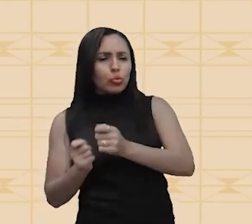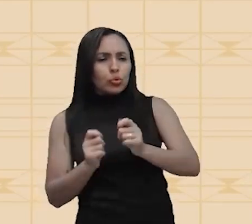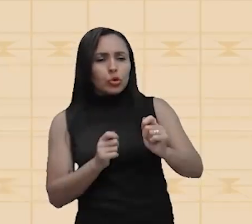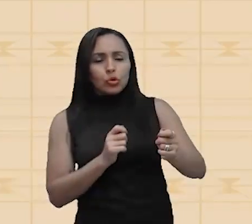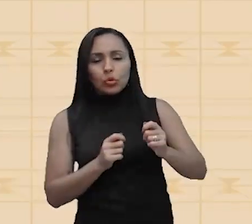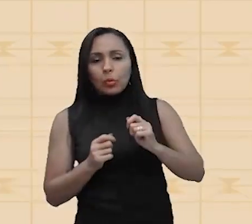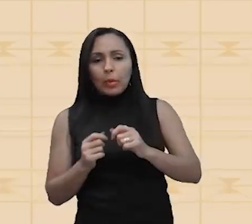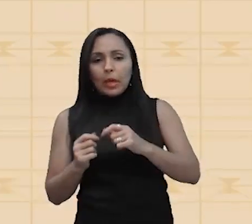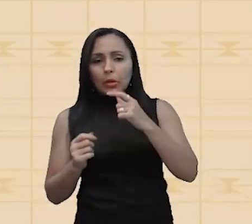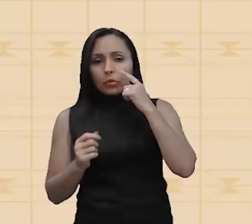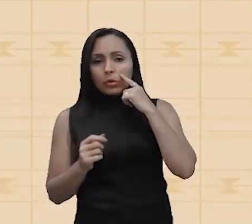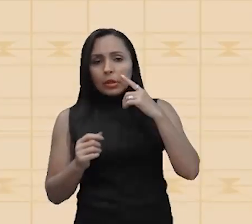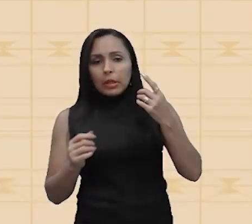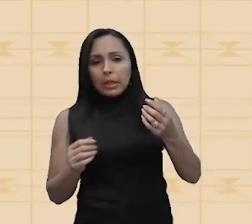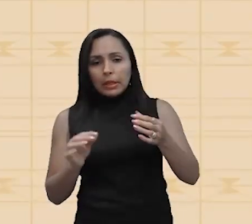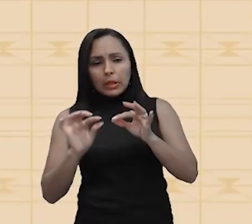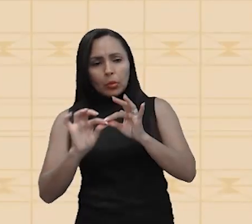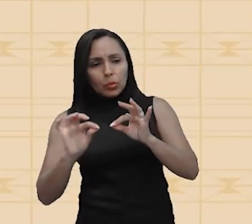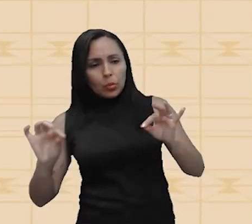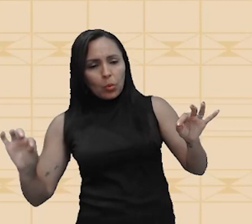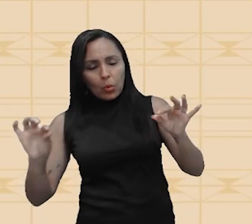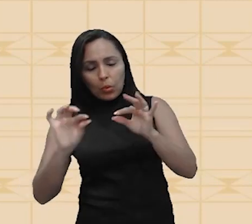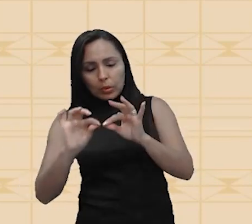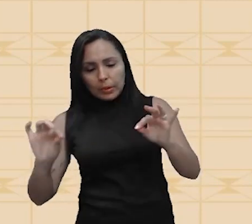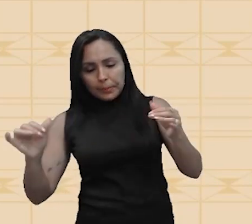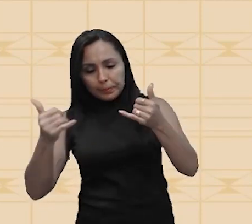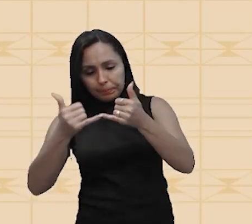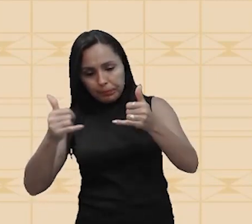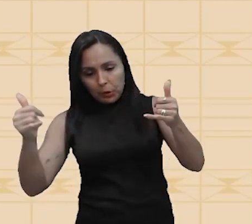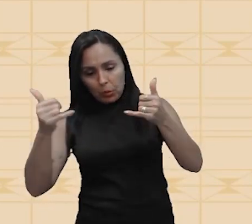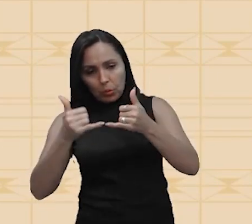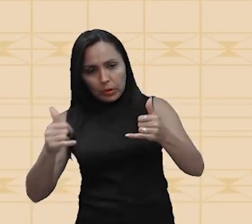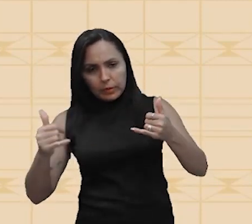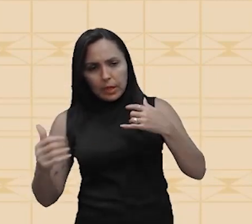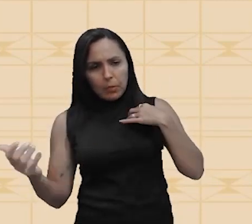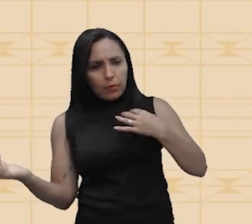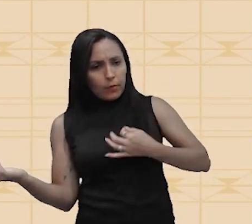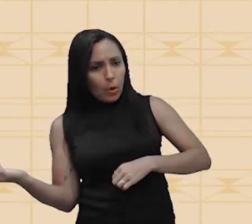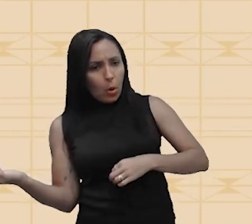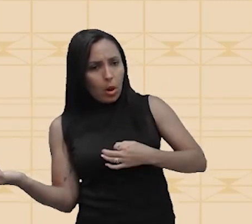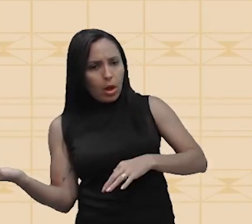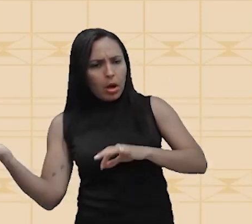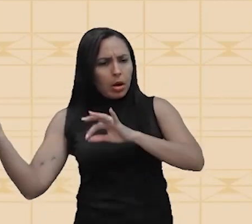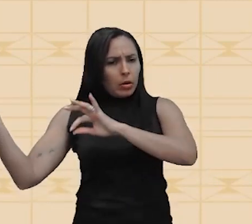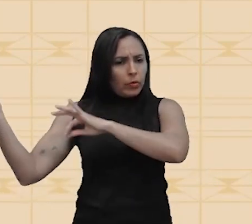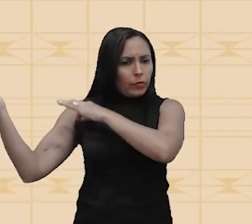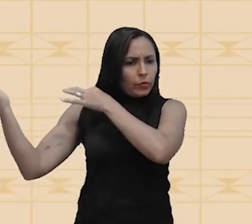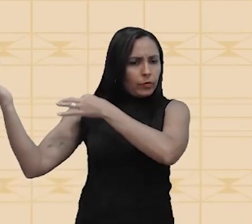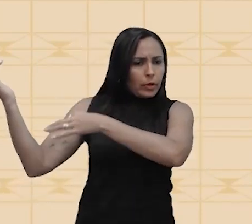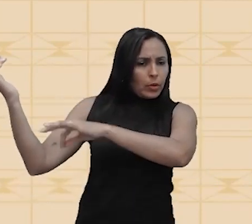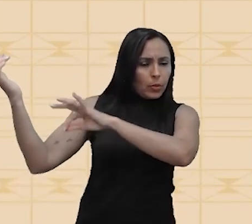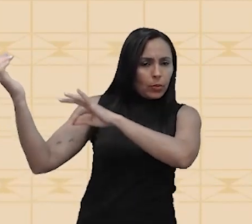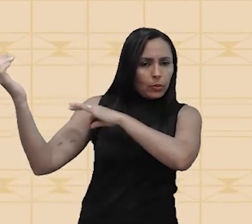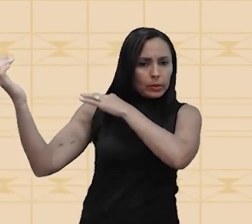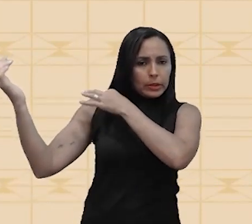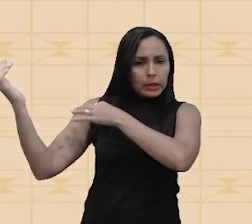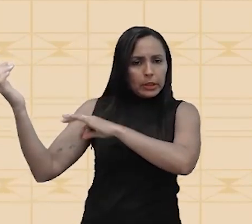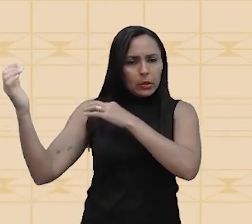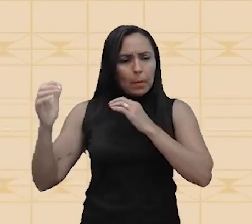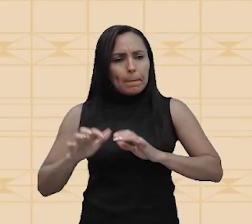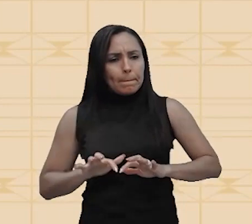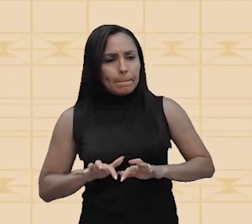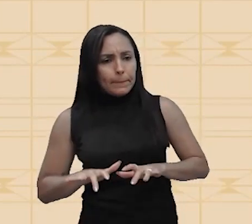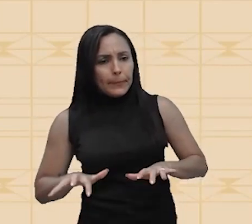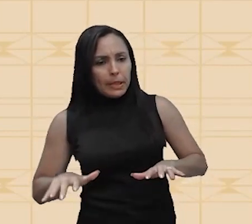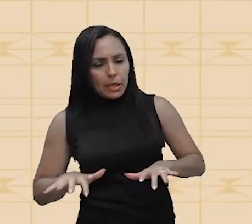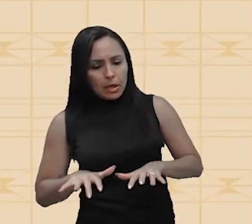corda. Então, quando você tem um instrumento de corda, como um violão, um violino, um banjo, um piano, todos esses